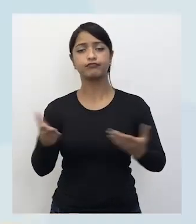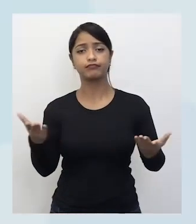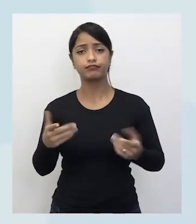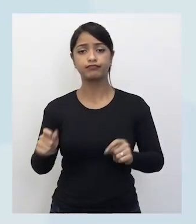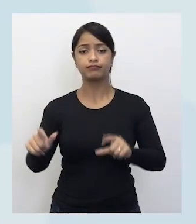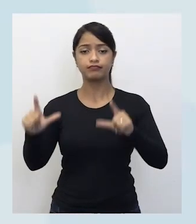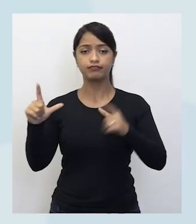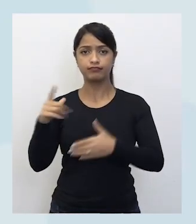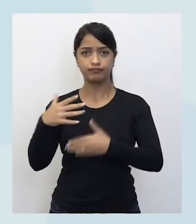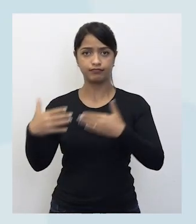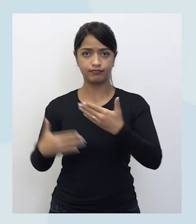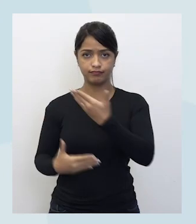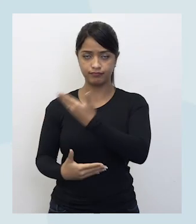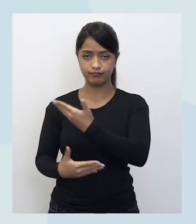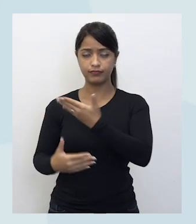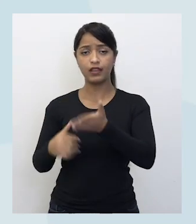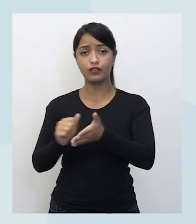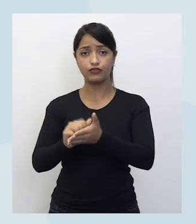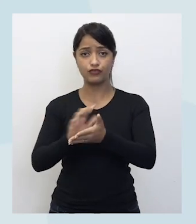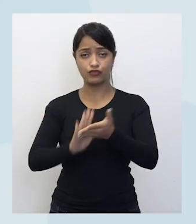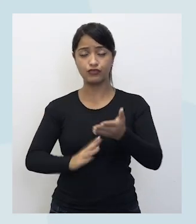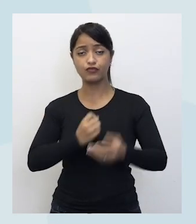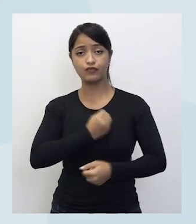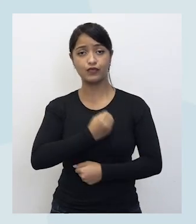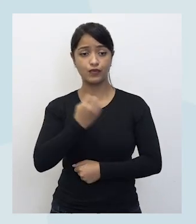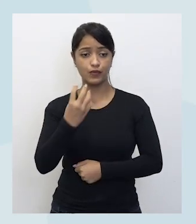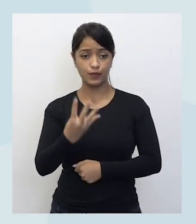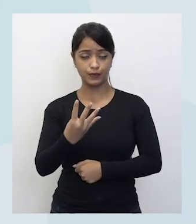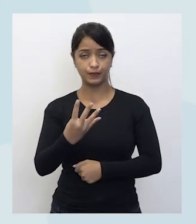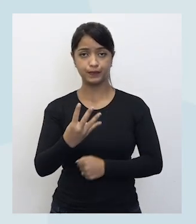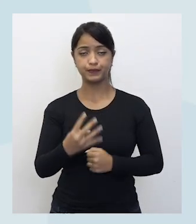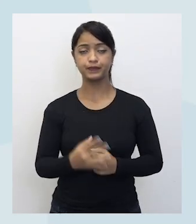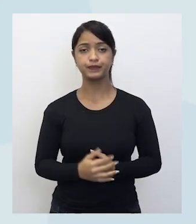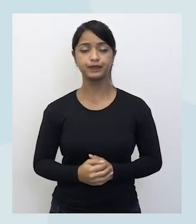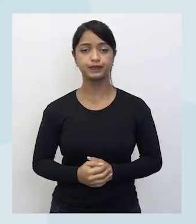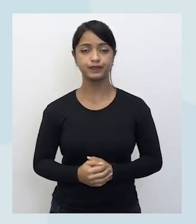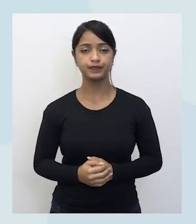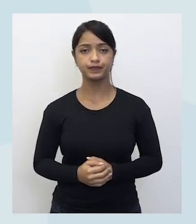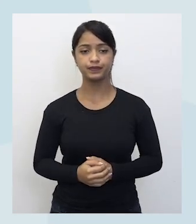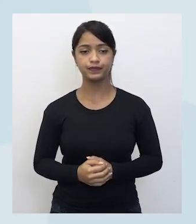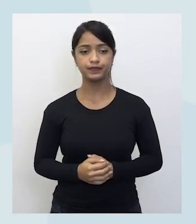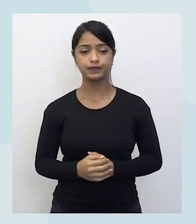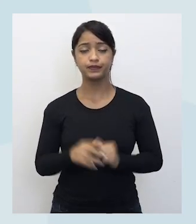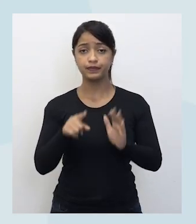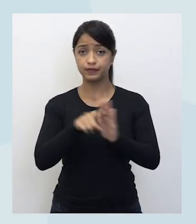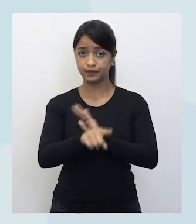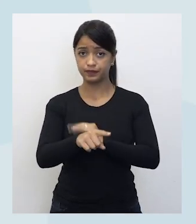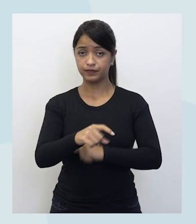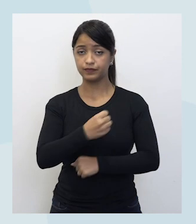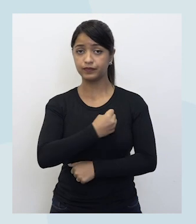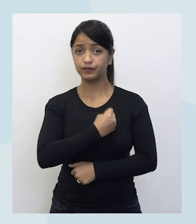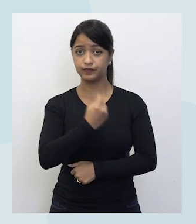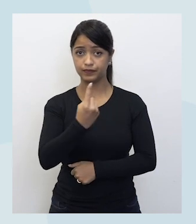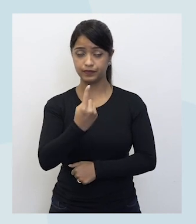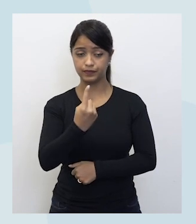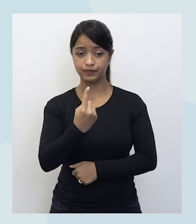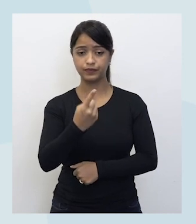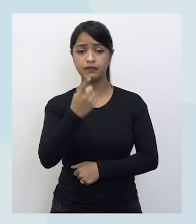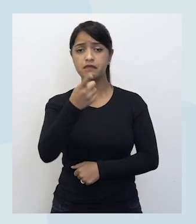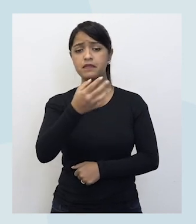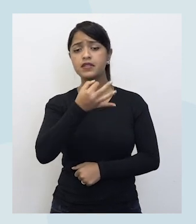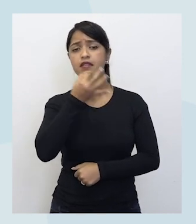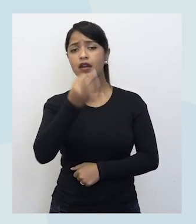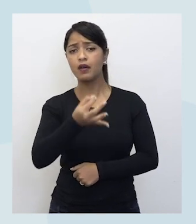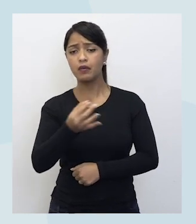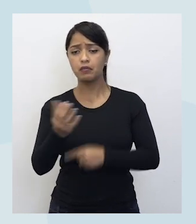para vocês, o exercício número 4, né, a proposta de atividade número 4, na questão 1. Na sua opinião,